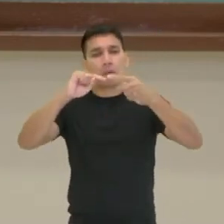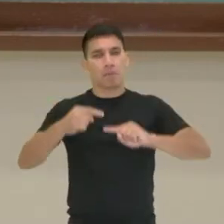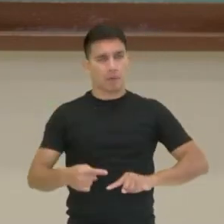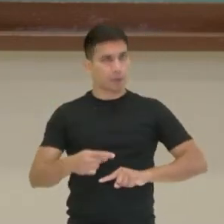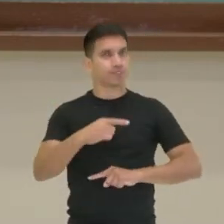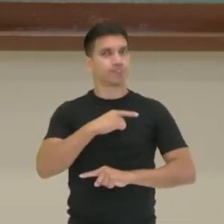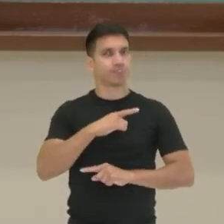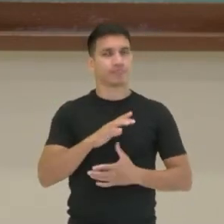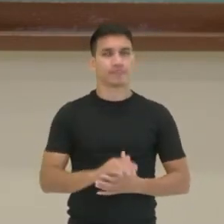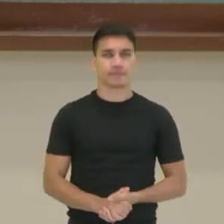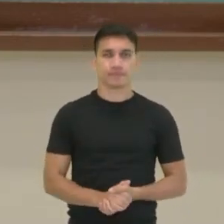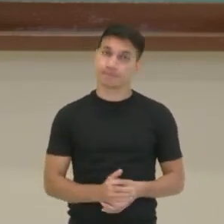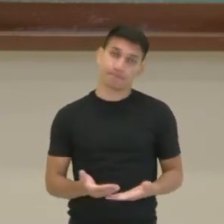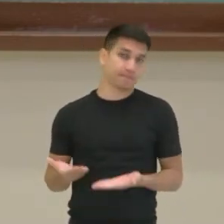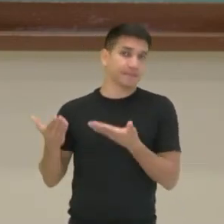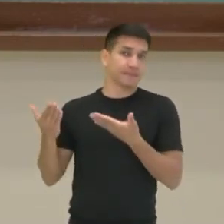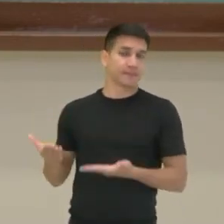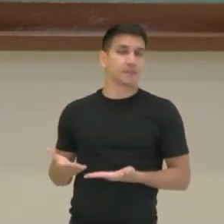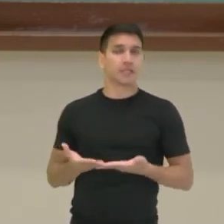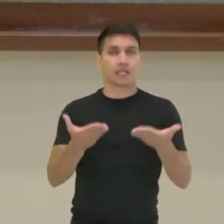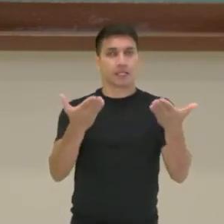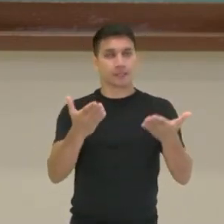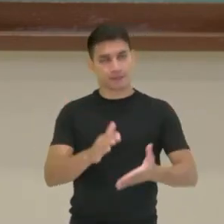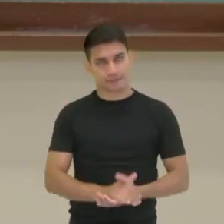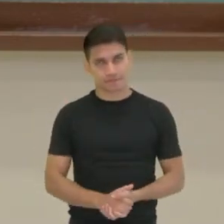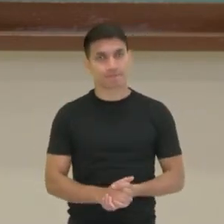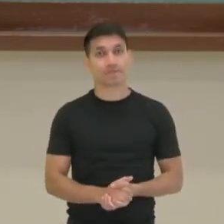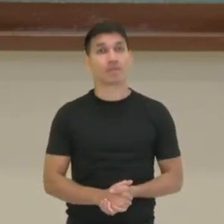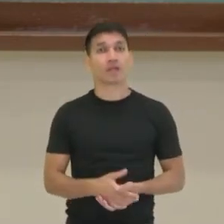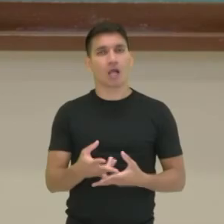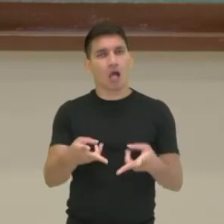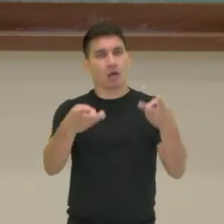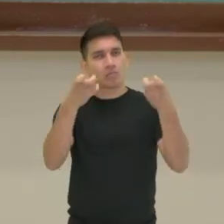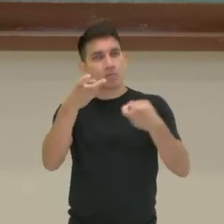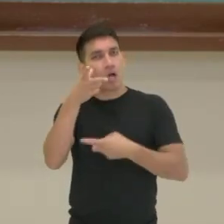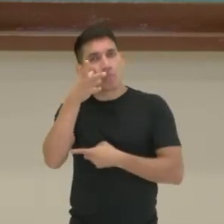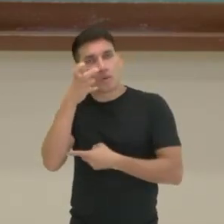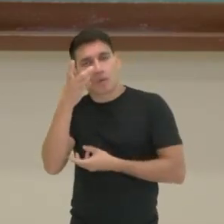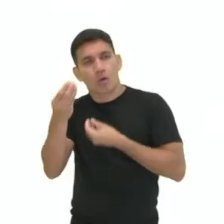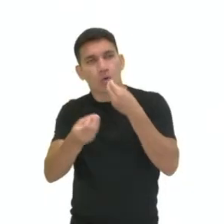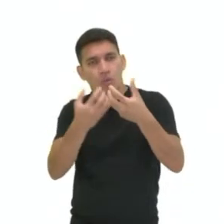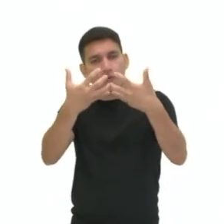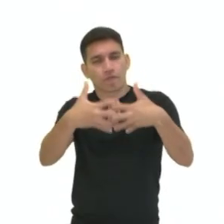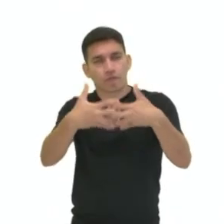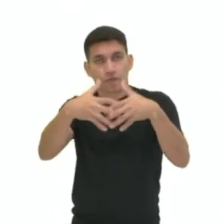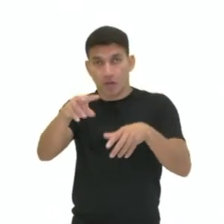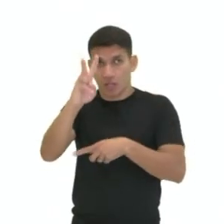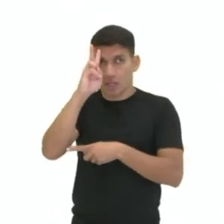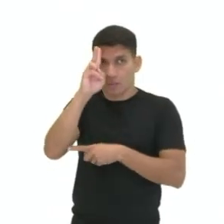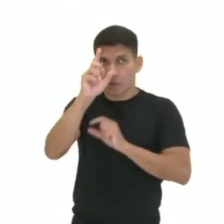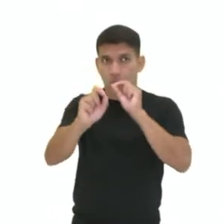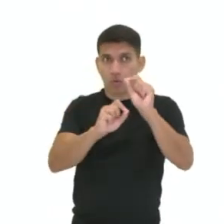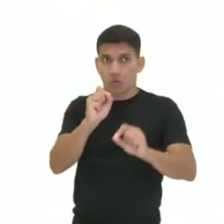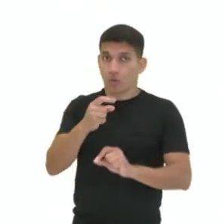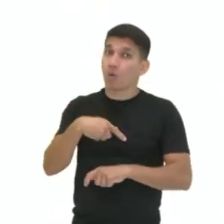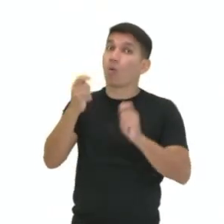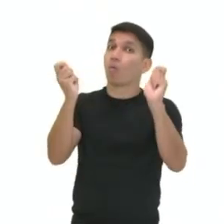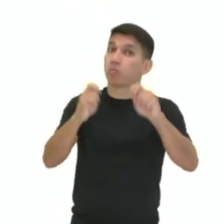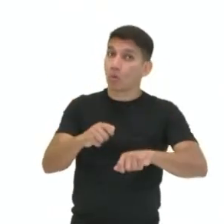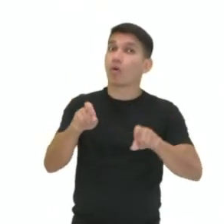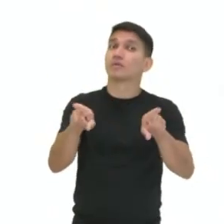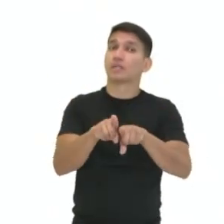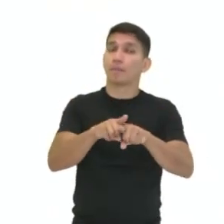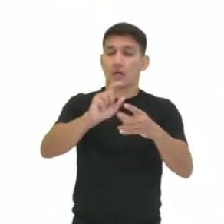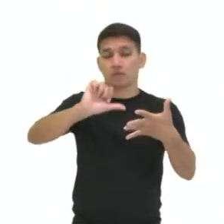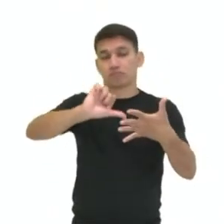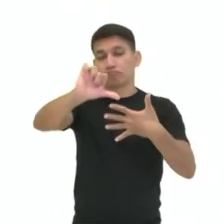conjunções. É isso aí, meu querido e minha querida, então observem bem, lembrando que pode ser